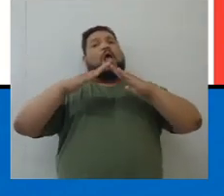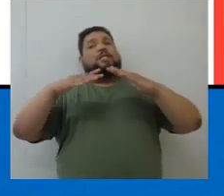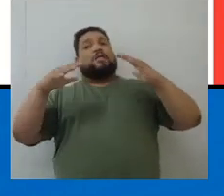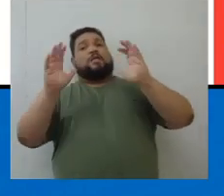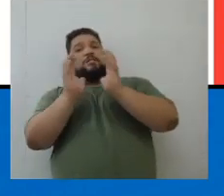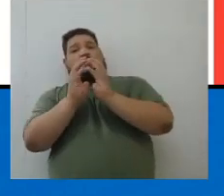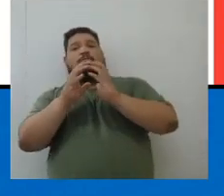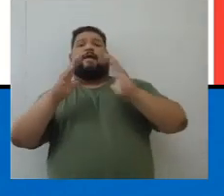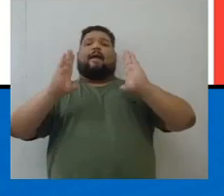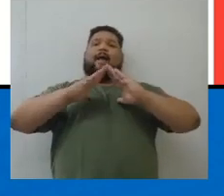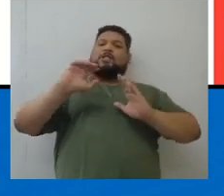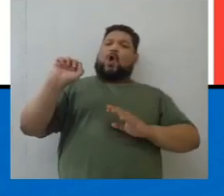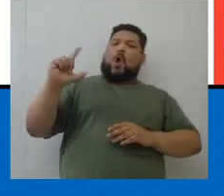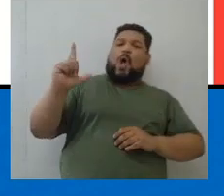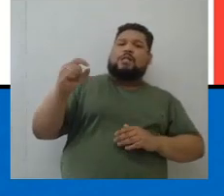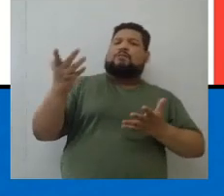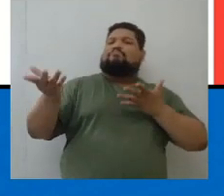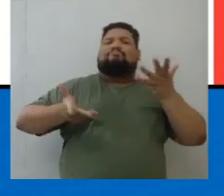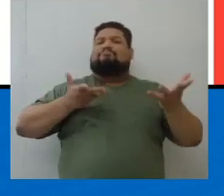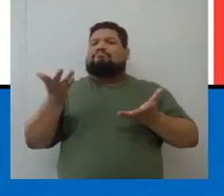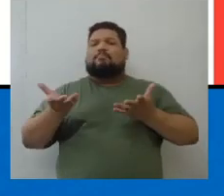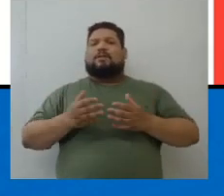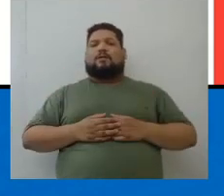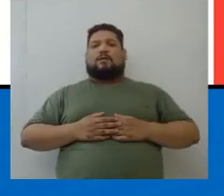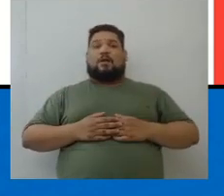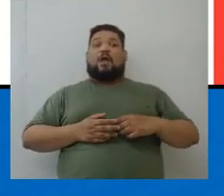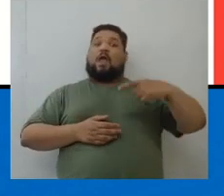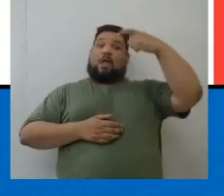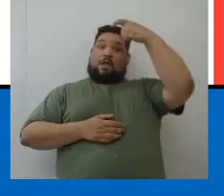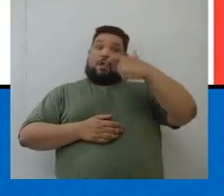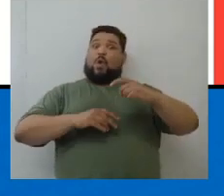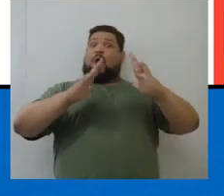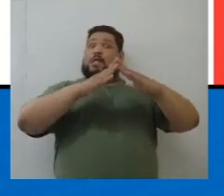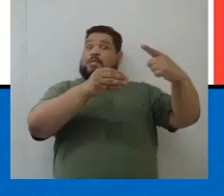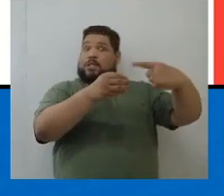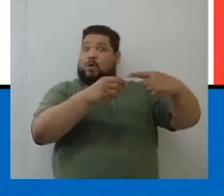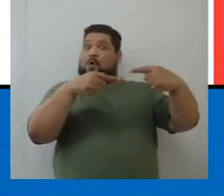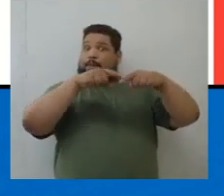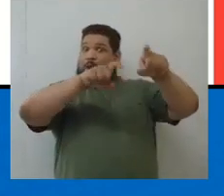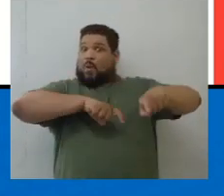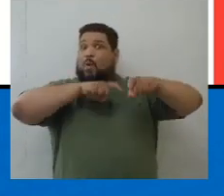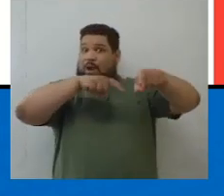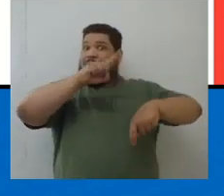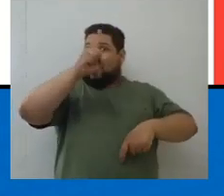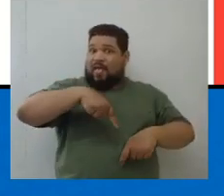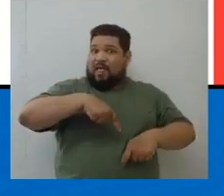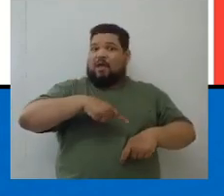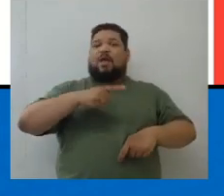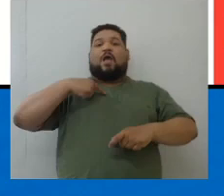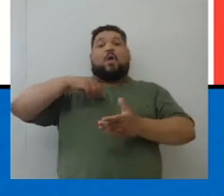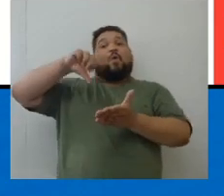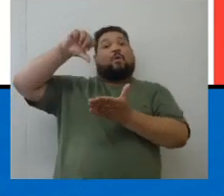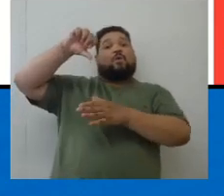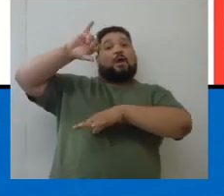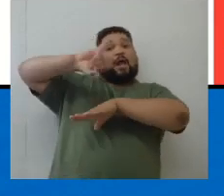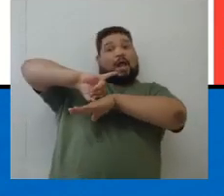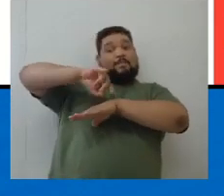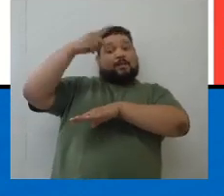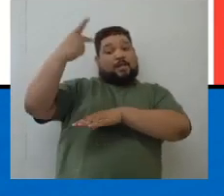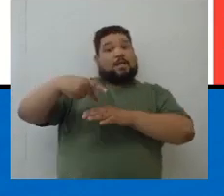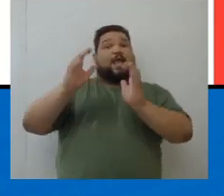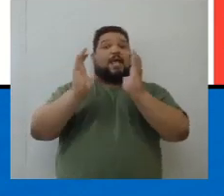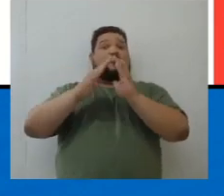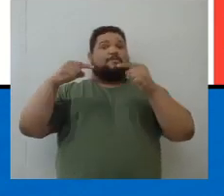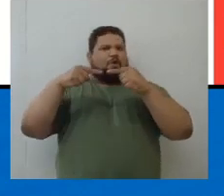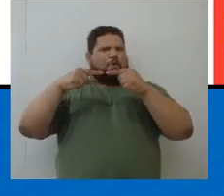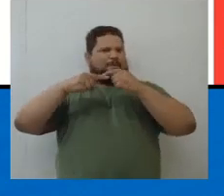Olinda. Essas cidades, porque eu moro no interior, é rural, e porque eu moro na capital, em Recife, é urbano?